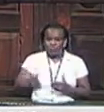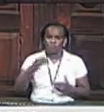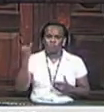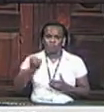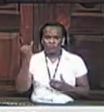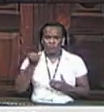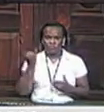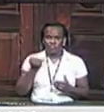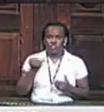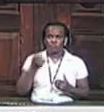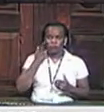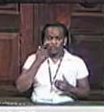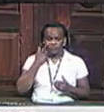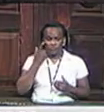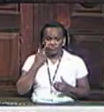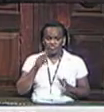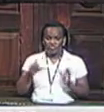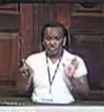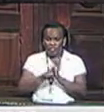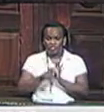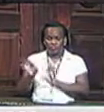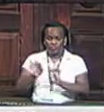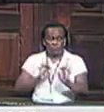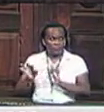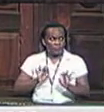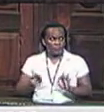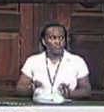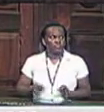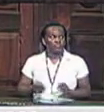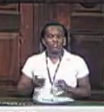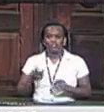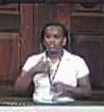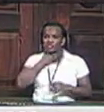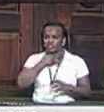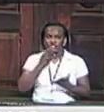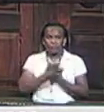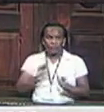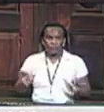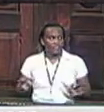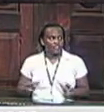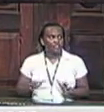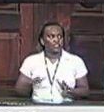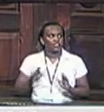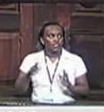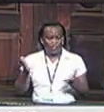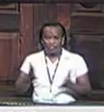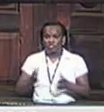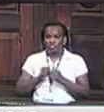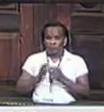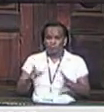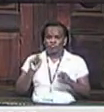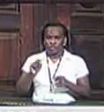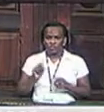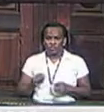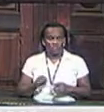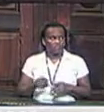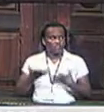importante para ter uma agenda do legislativo no enfrentamento da crise. E essa agenda significa: